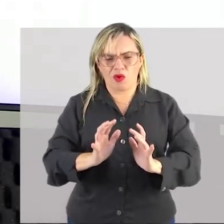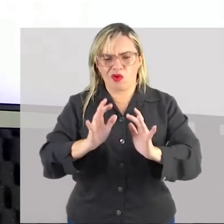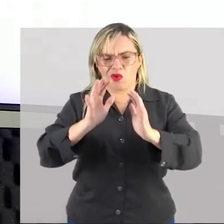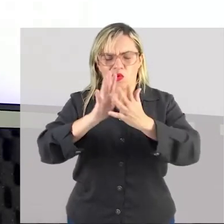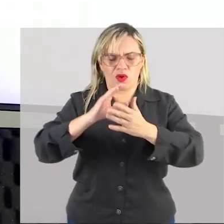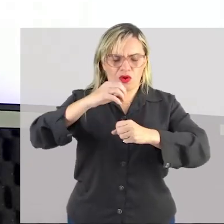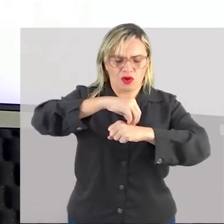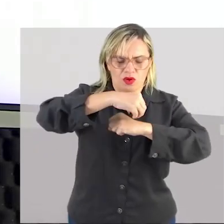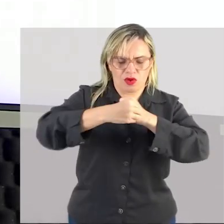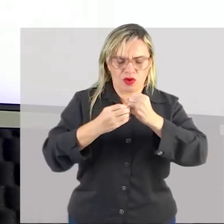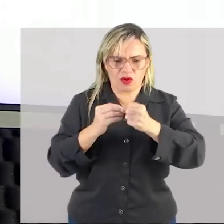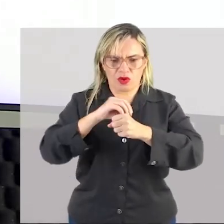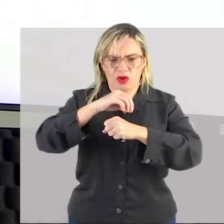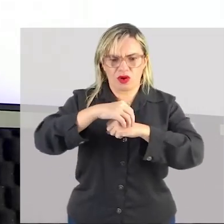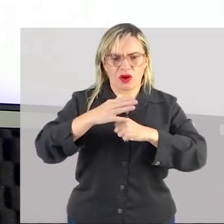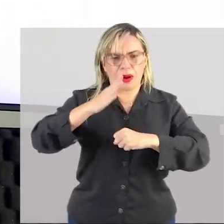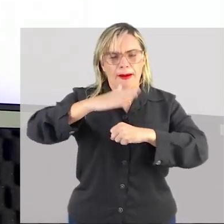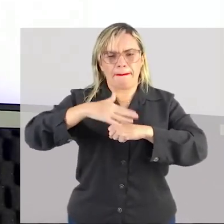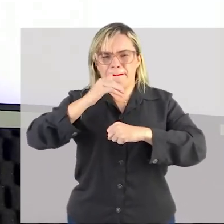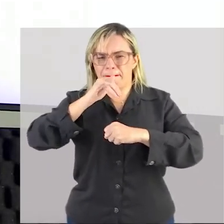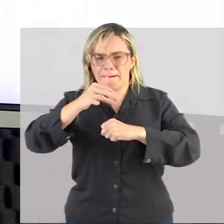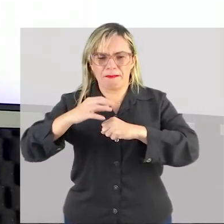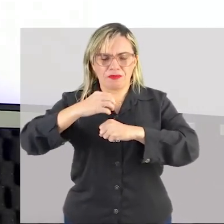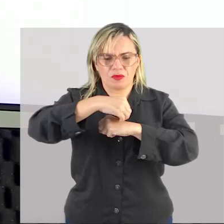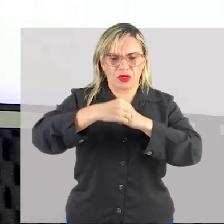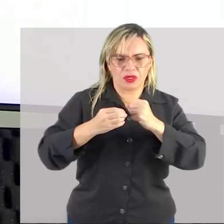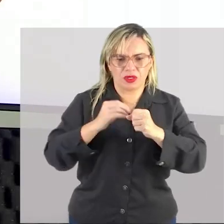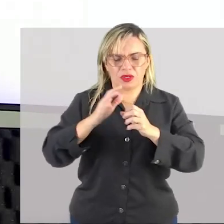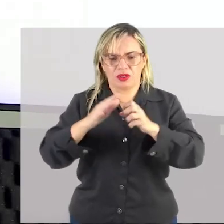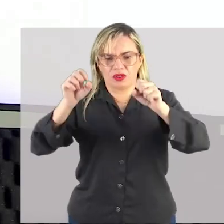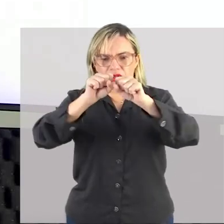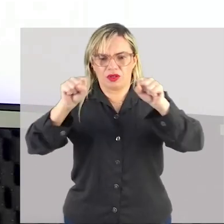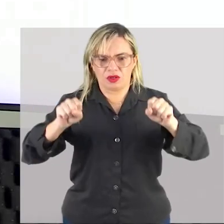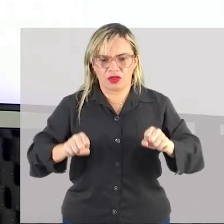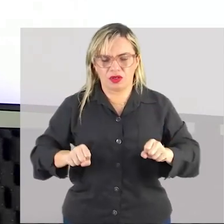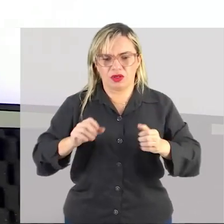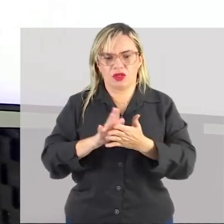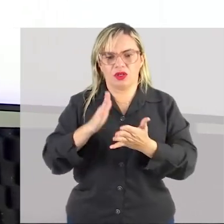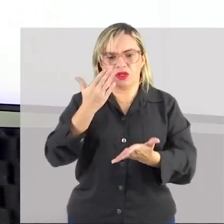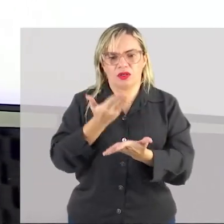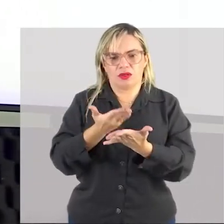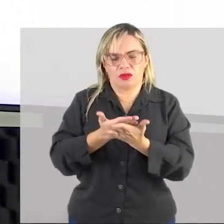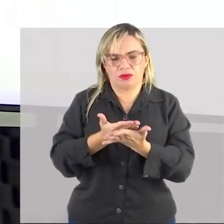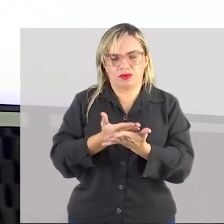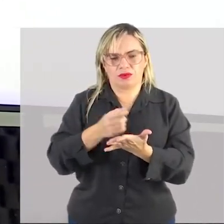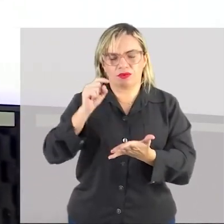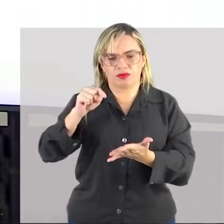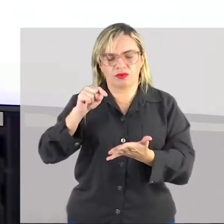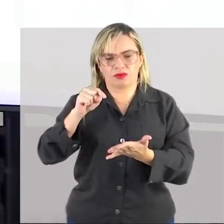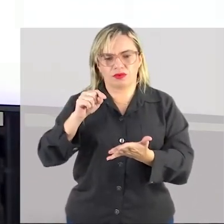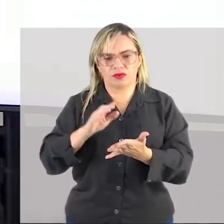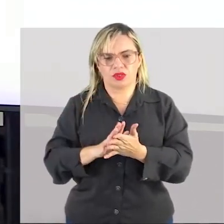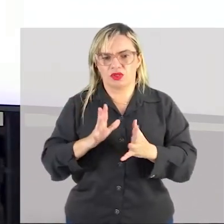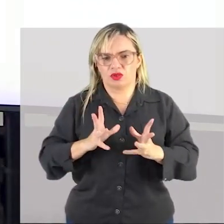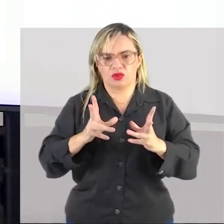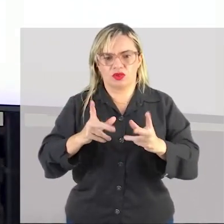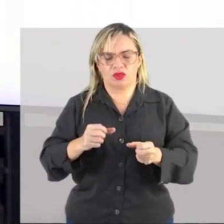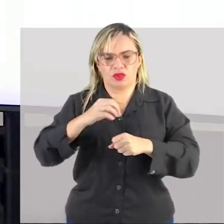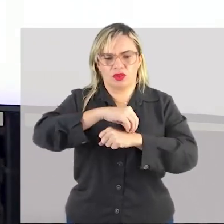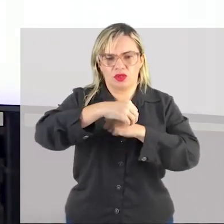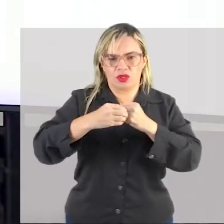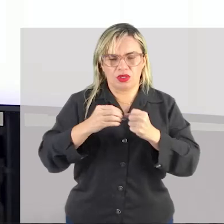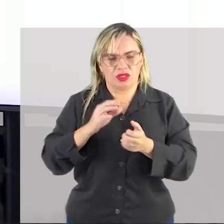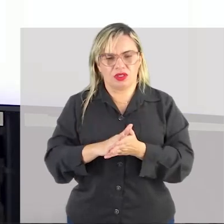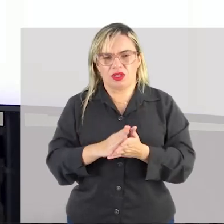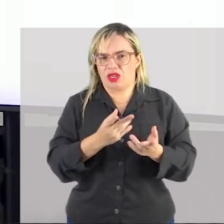Moléculas que são mais energéticas, porque dentro daquele sistema, nem sistema é tudo que tu estuda. Dentro daquele sistema, nem todas as moléculas têm a